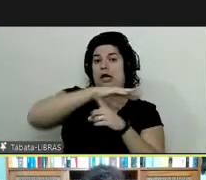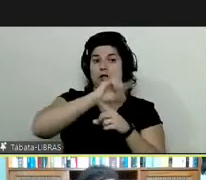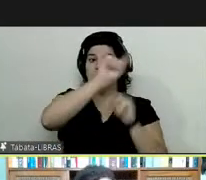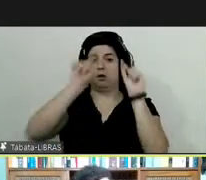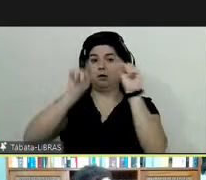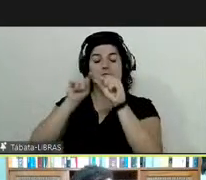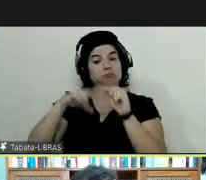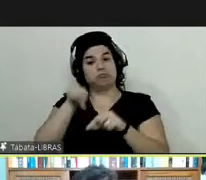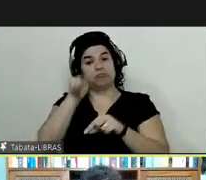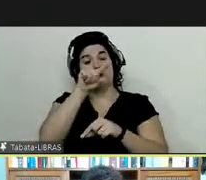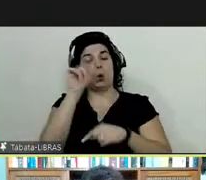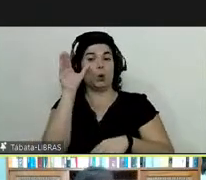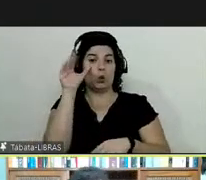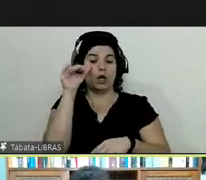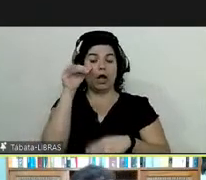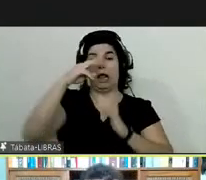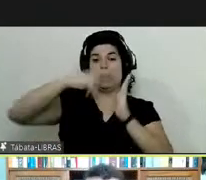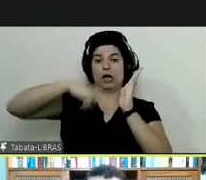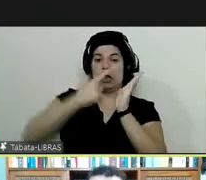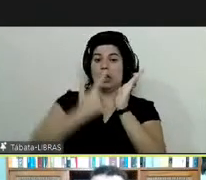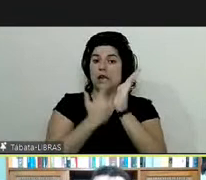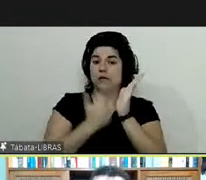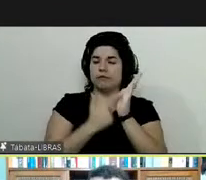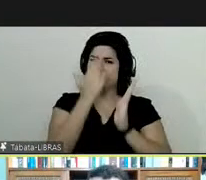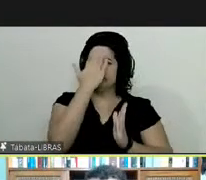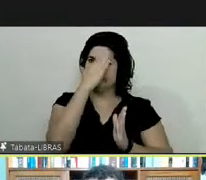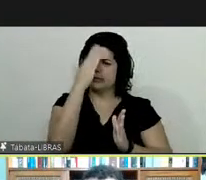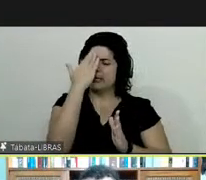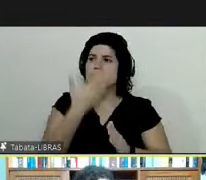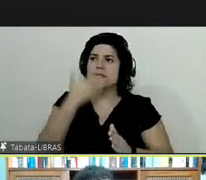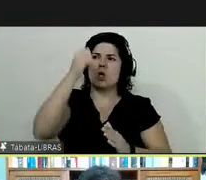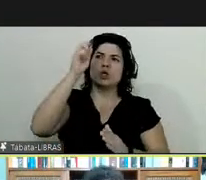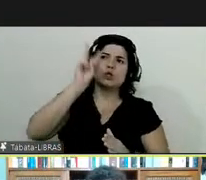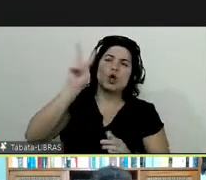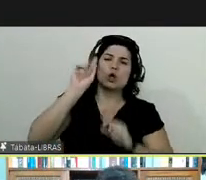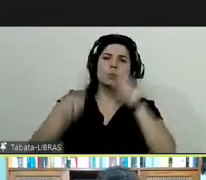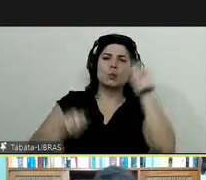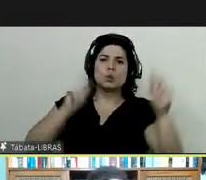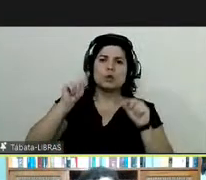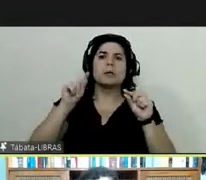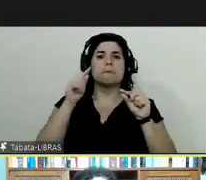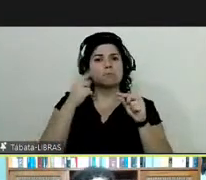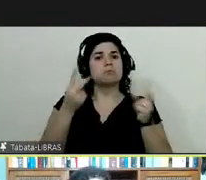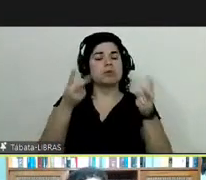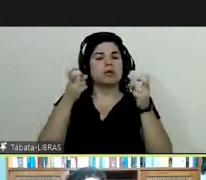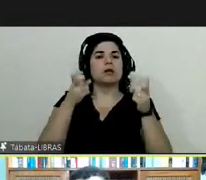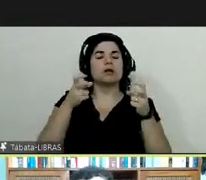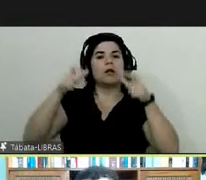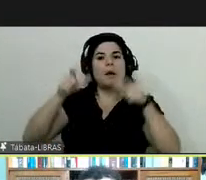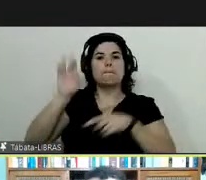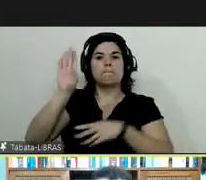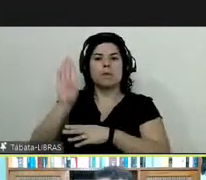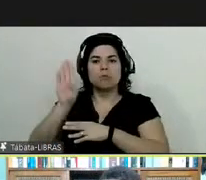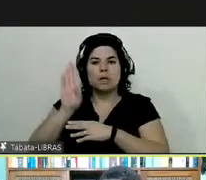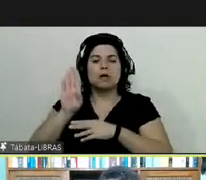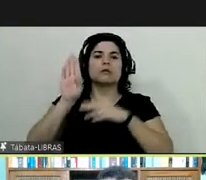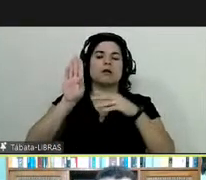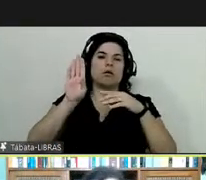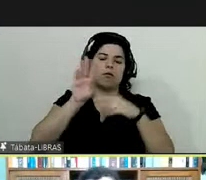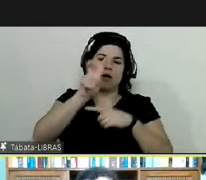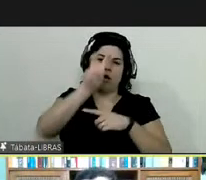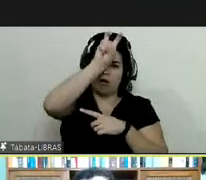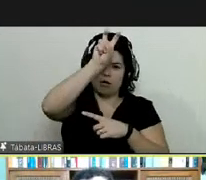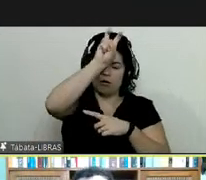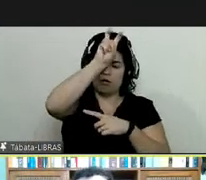tiverem curiosidade porém ler qualquer livro foi um tempo para entender um pouco mais de história vocês vão ver que os etruscos os babilônicos chineses os